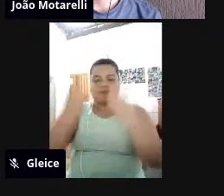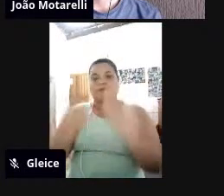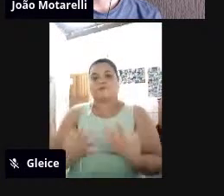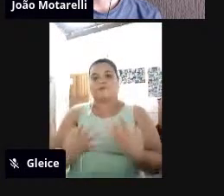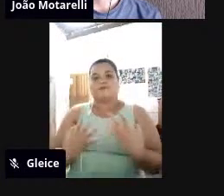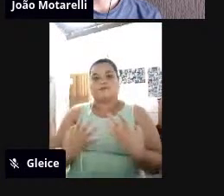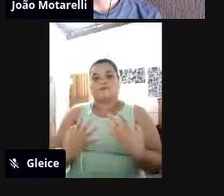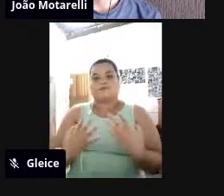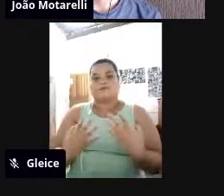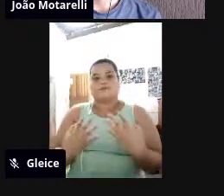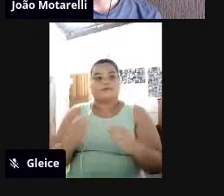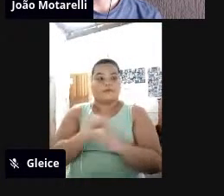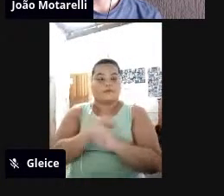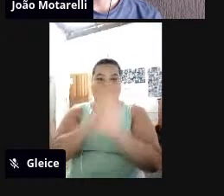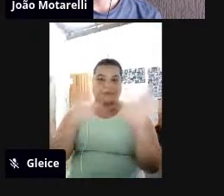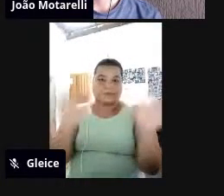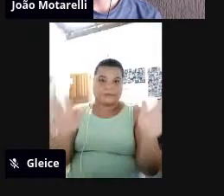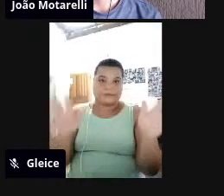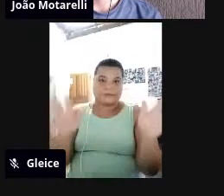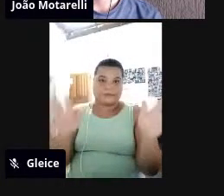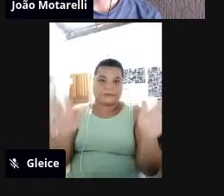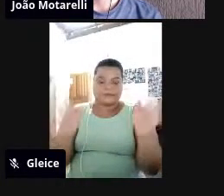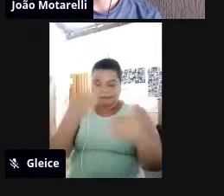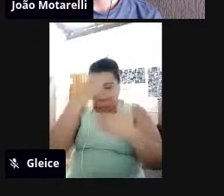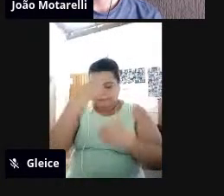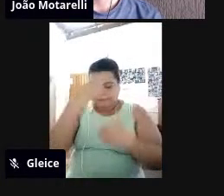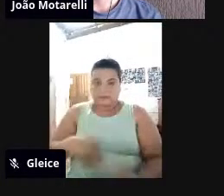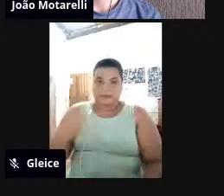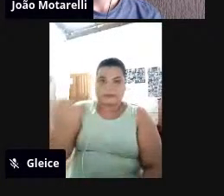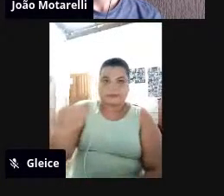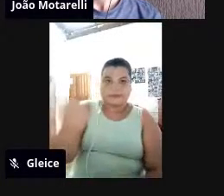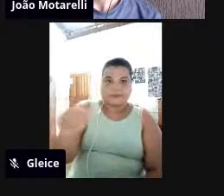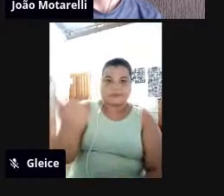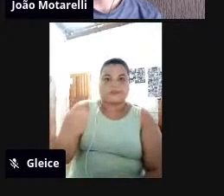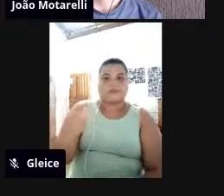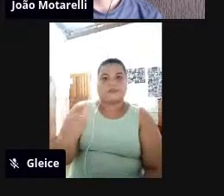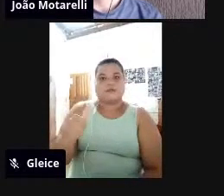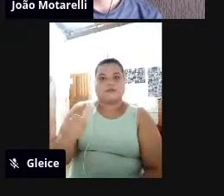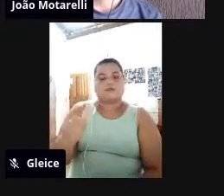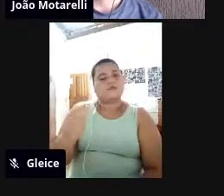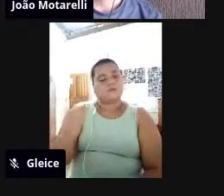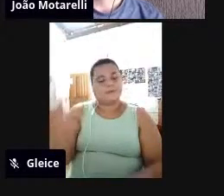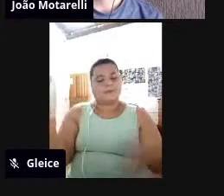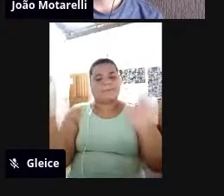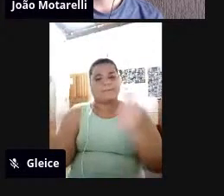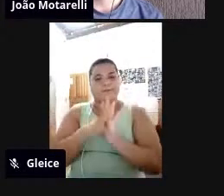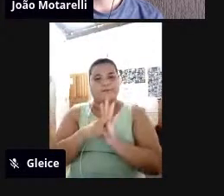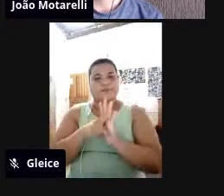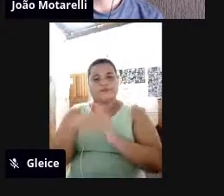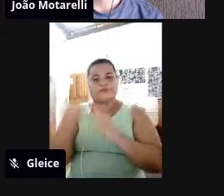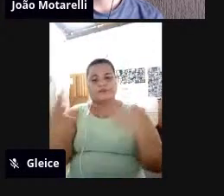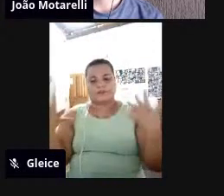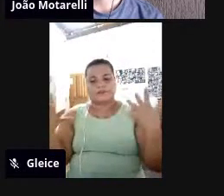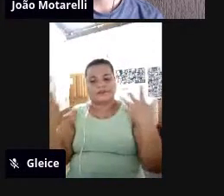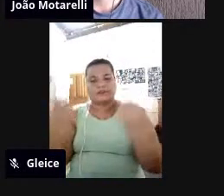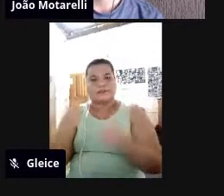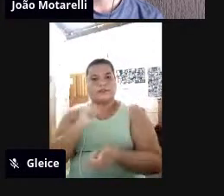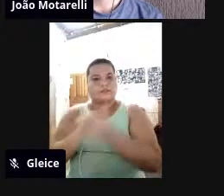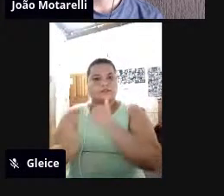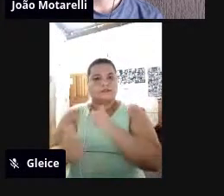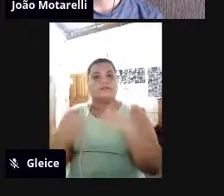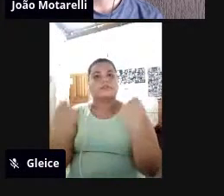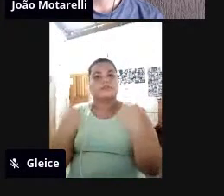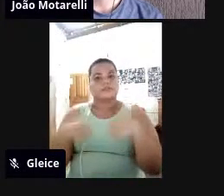claro de que a avaliação e a composição corporal possam assistir à progressão da carreira do atleta, os atletas, assim como treinadores, devem ser lembrados que a